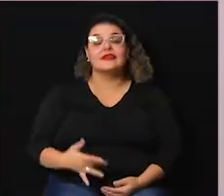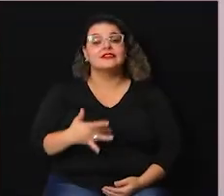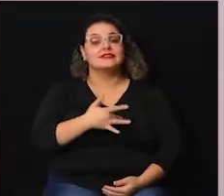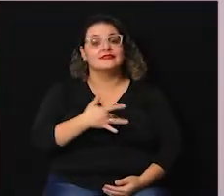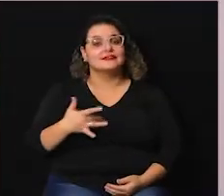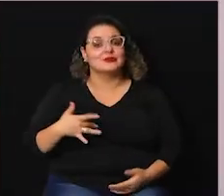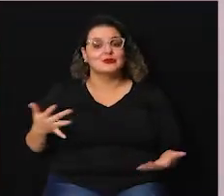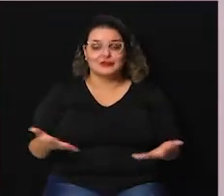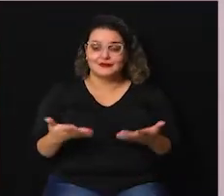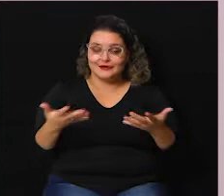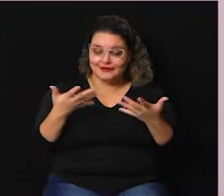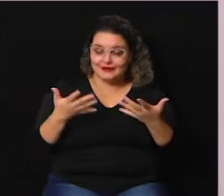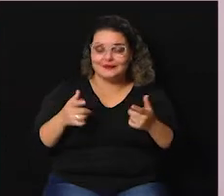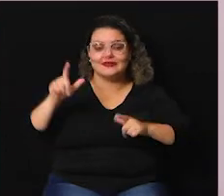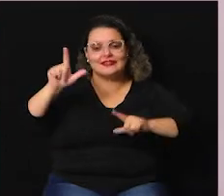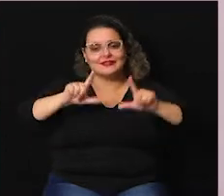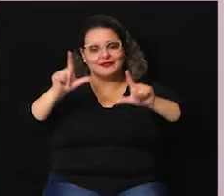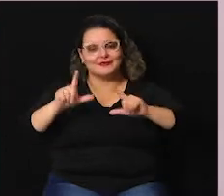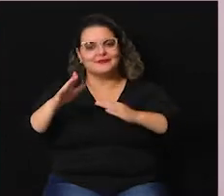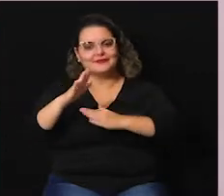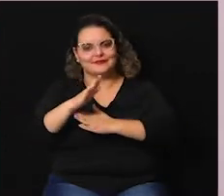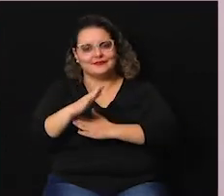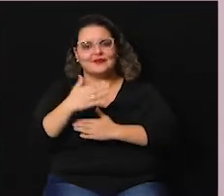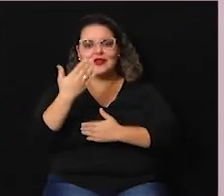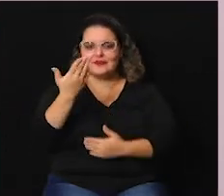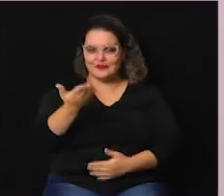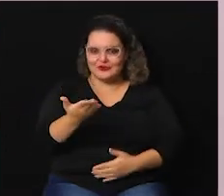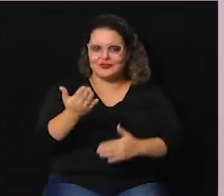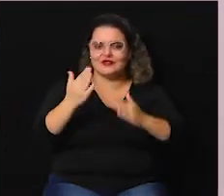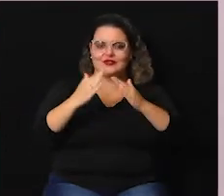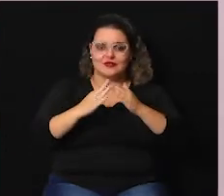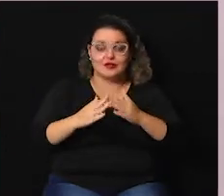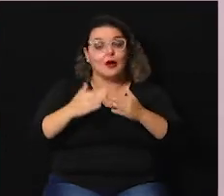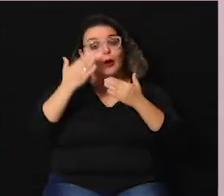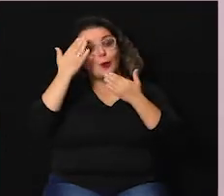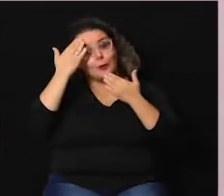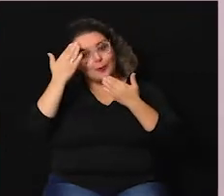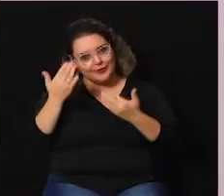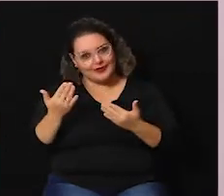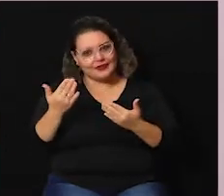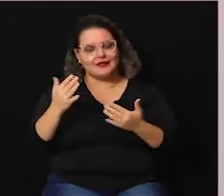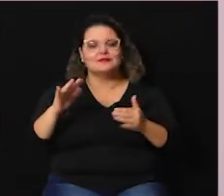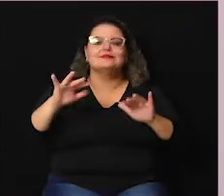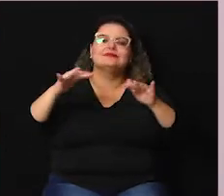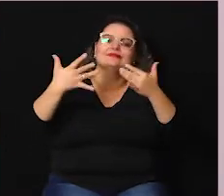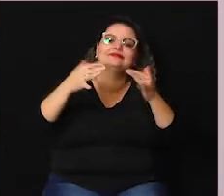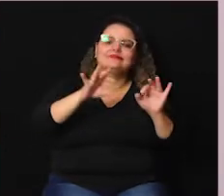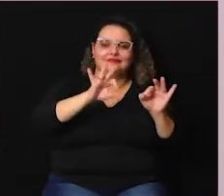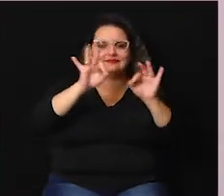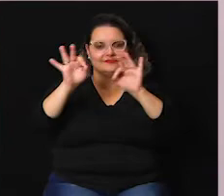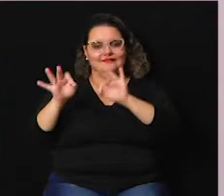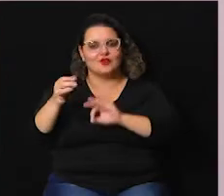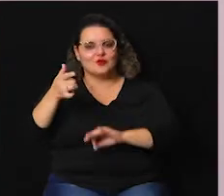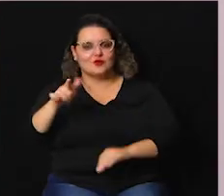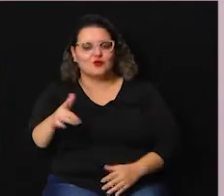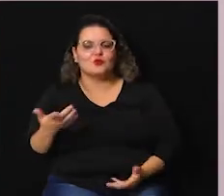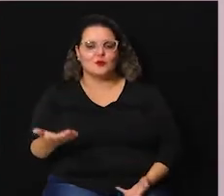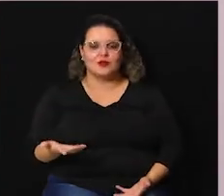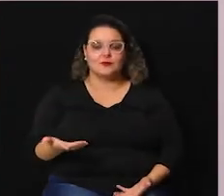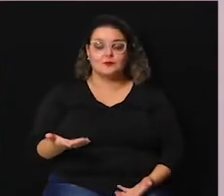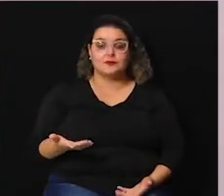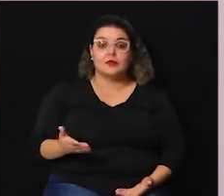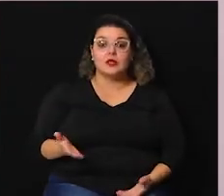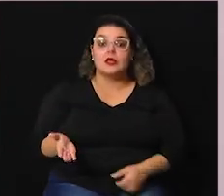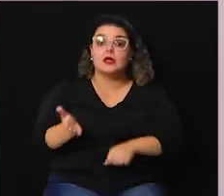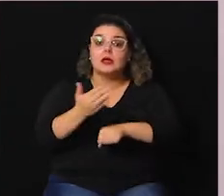Saúde e vida de volta aqui pela tela da TV Câmara Campinas. A você de casa, mais uma vez, muito obrigada pela sua companhia e audiência. E antes de